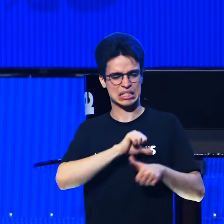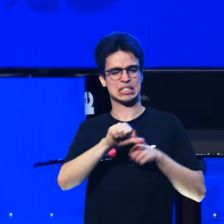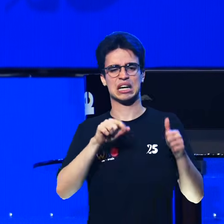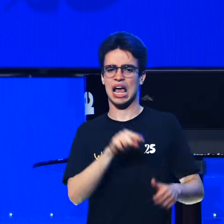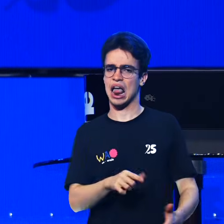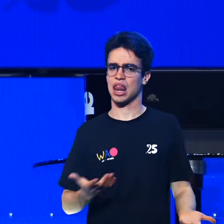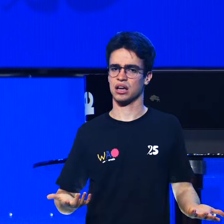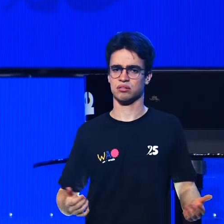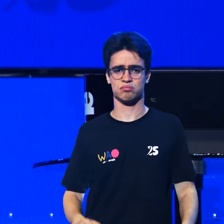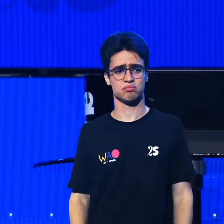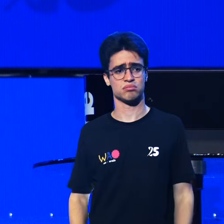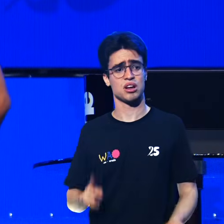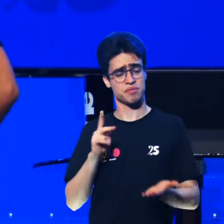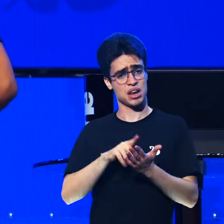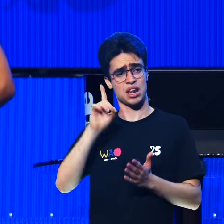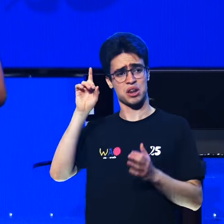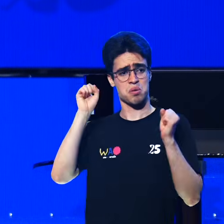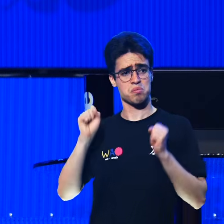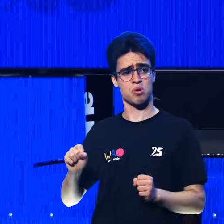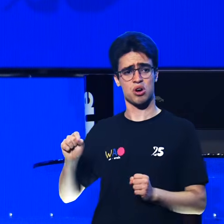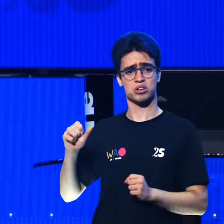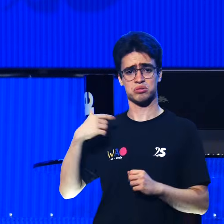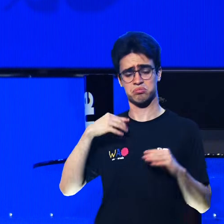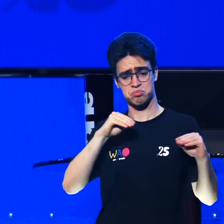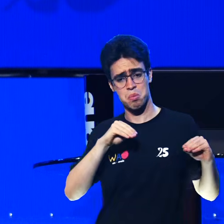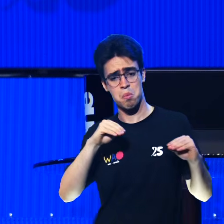Deus pode nos mover para nos quebrar.